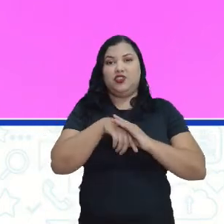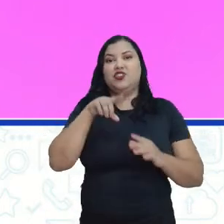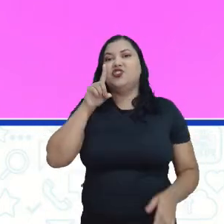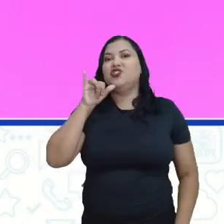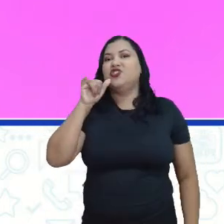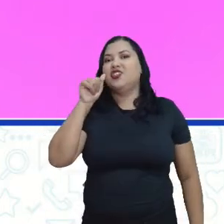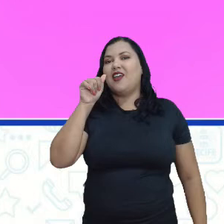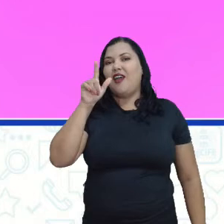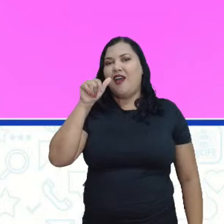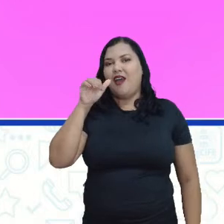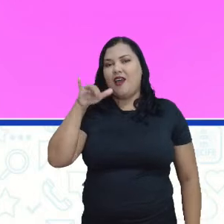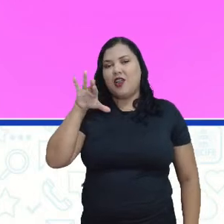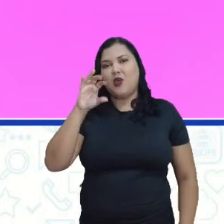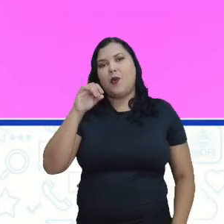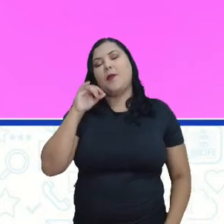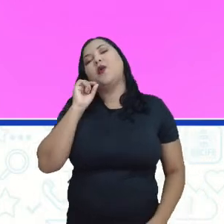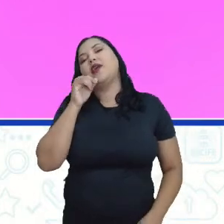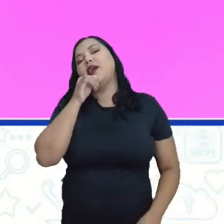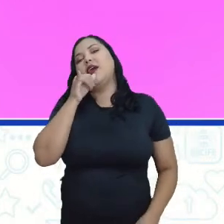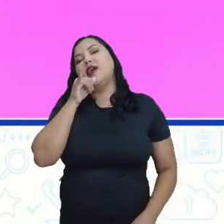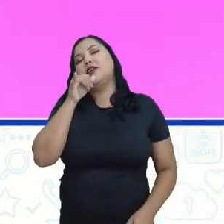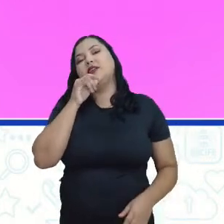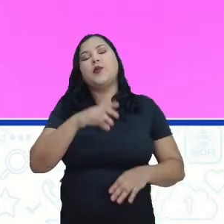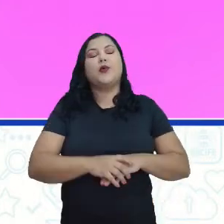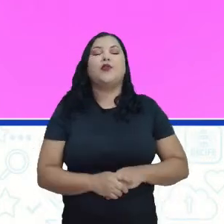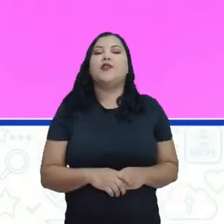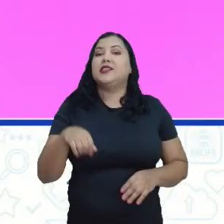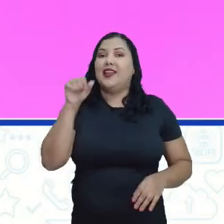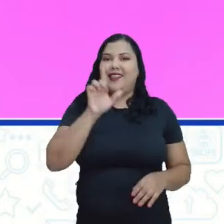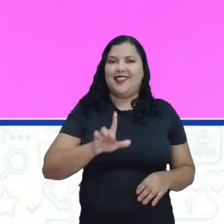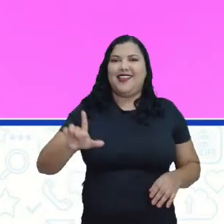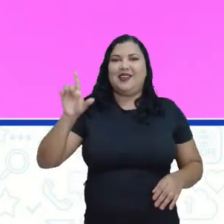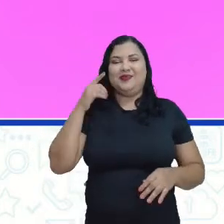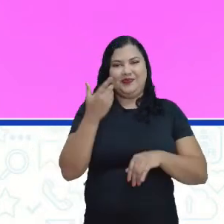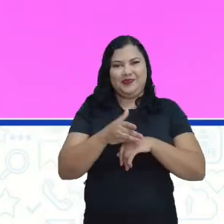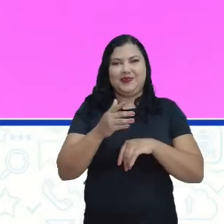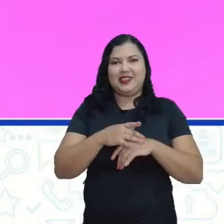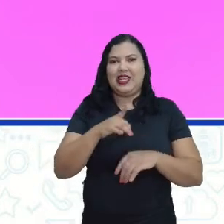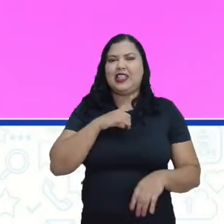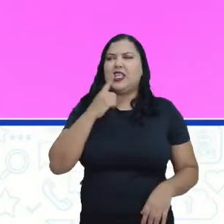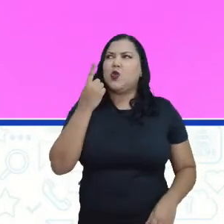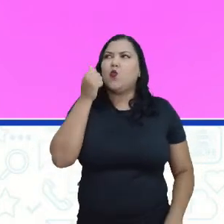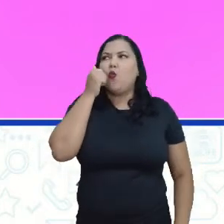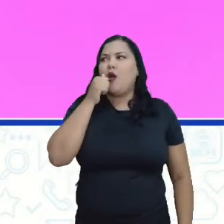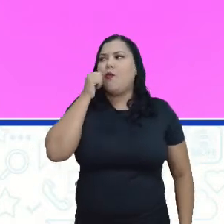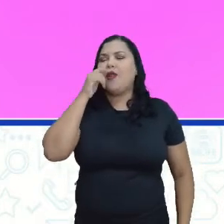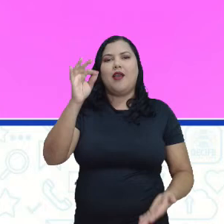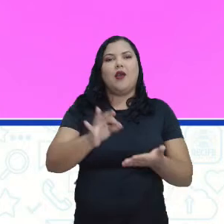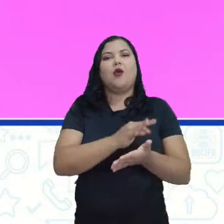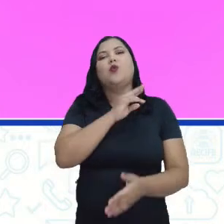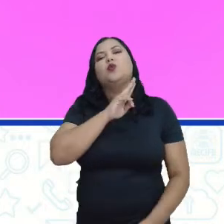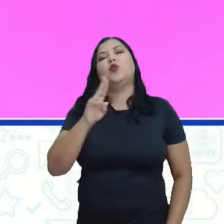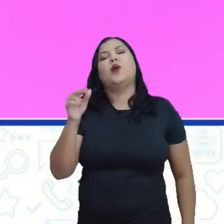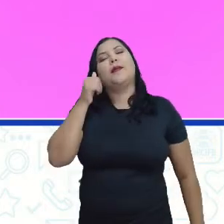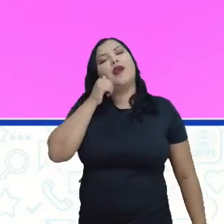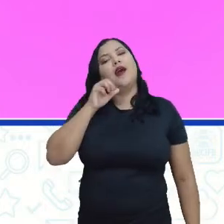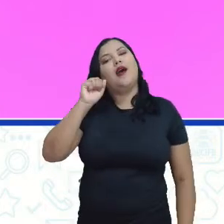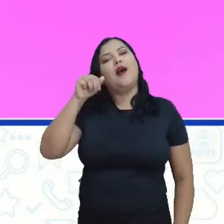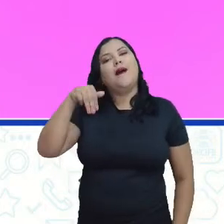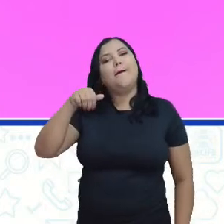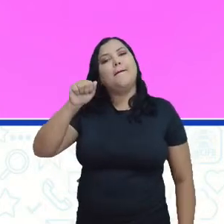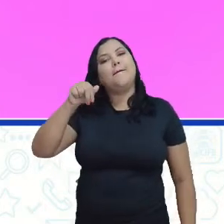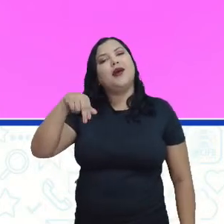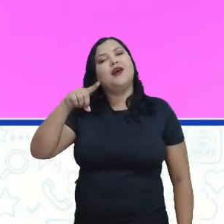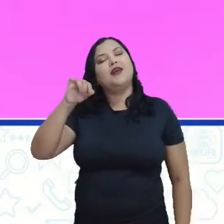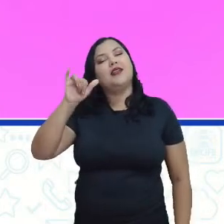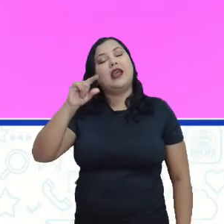fazer literatura, então seria quase que um diário fictício, né? Tem uma autora, Amanda Grange, que ela tem uma série